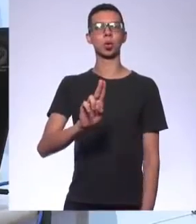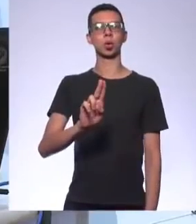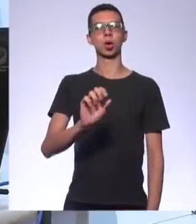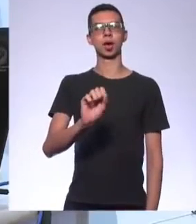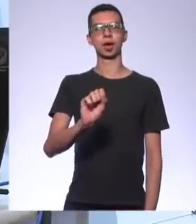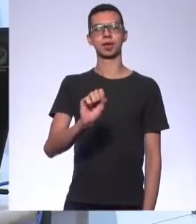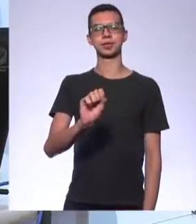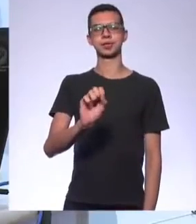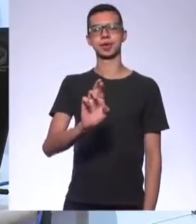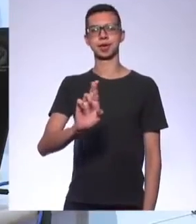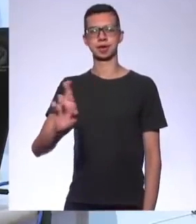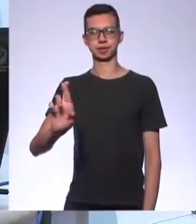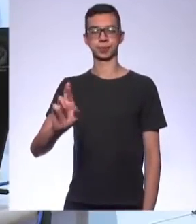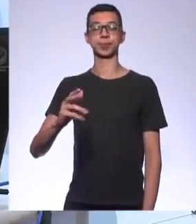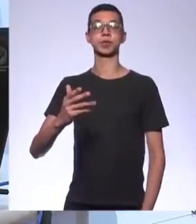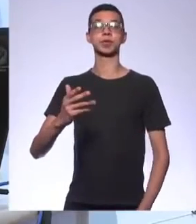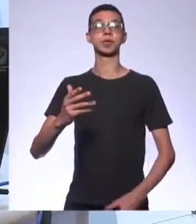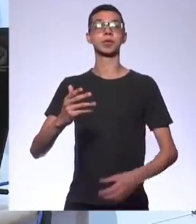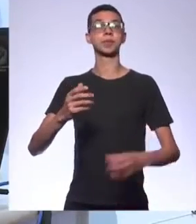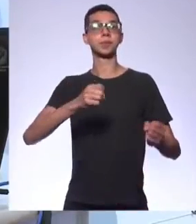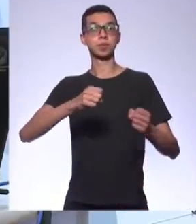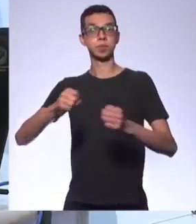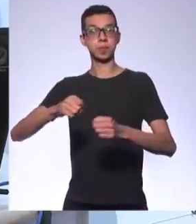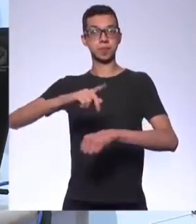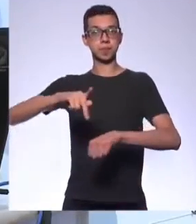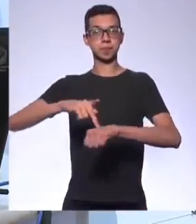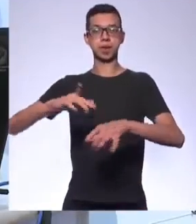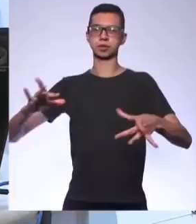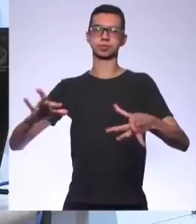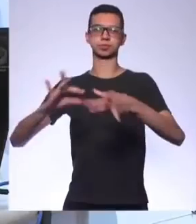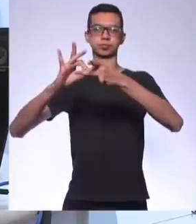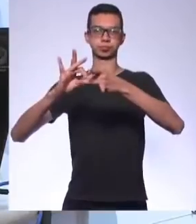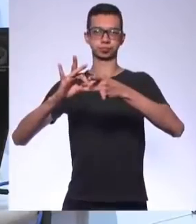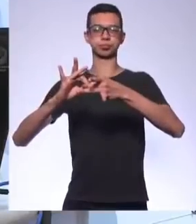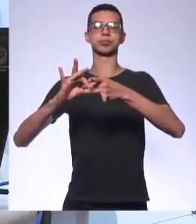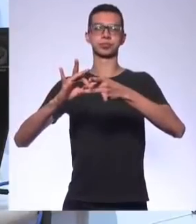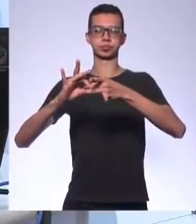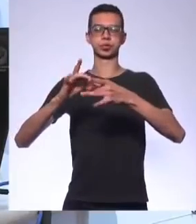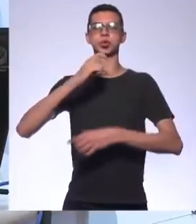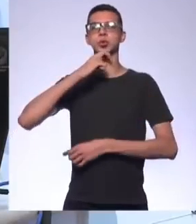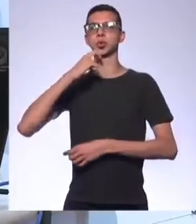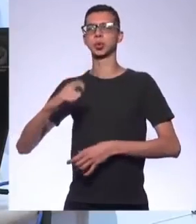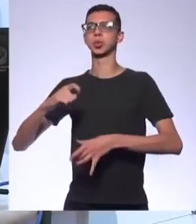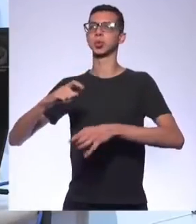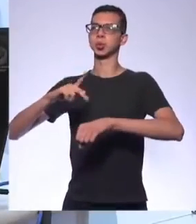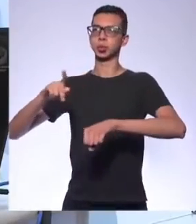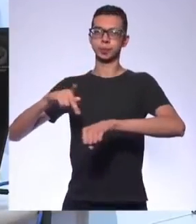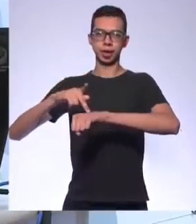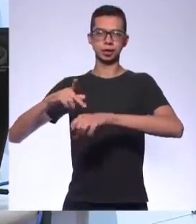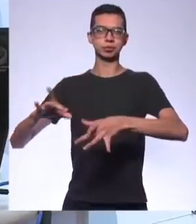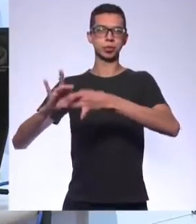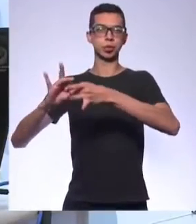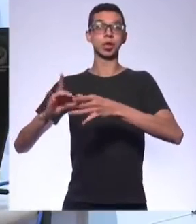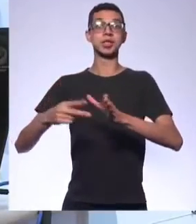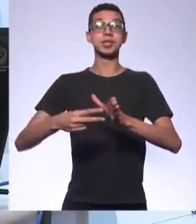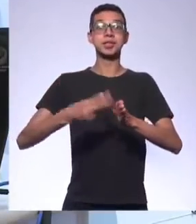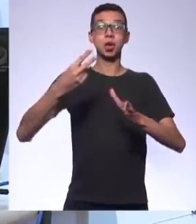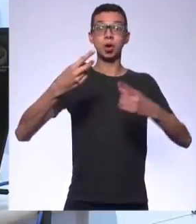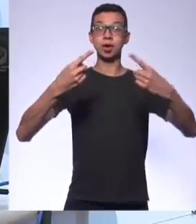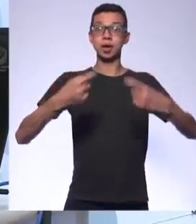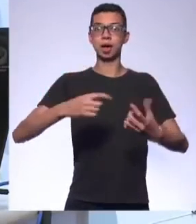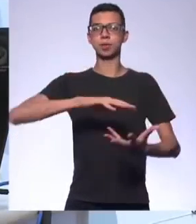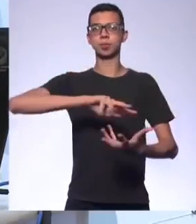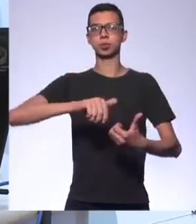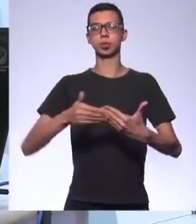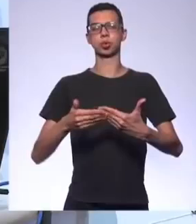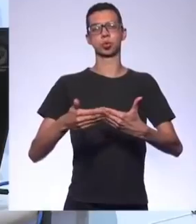compor aí o quadro das potências que vão se degladiar na Segunda Guerra Mundial. Inclusive, o que aconteceu